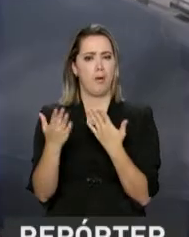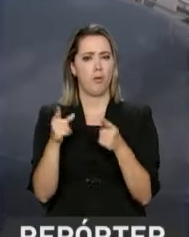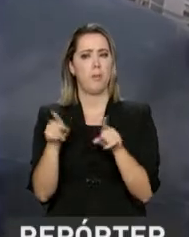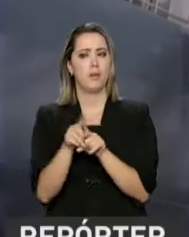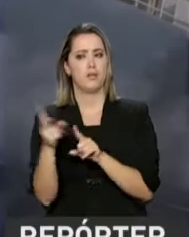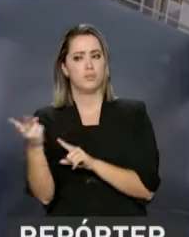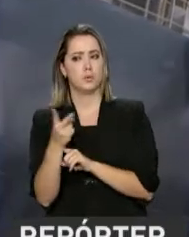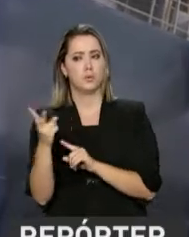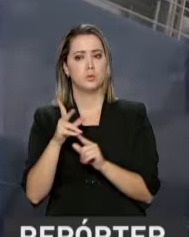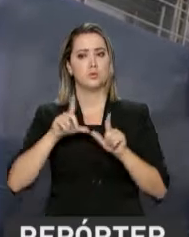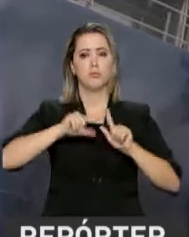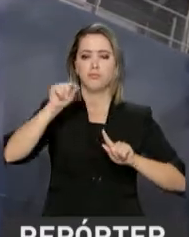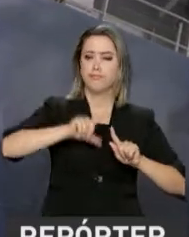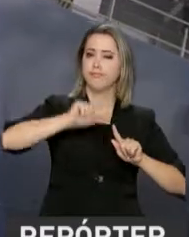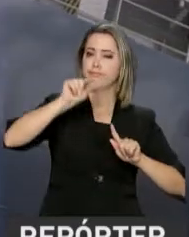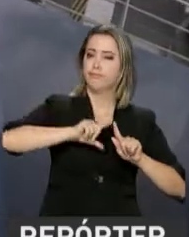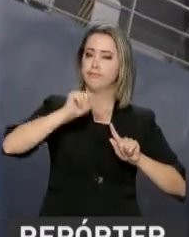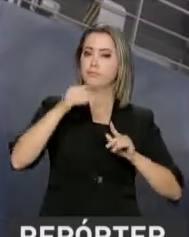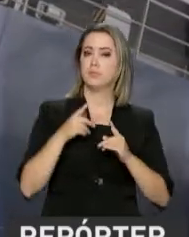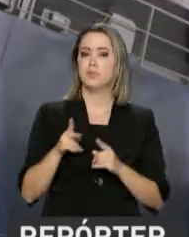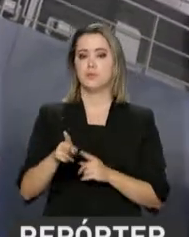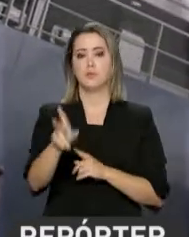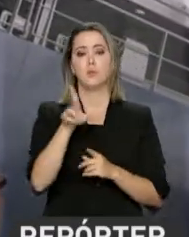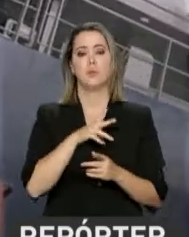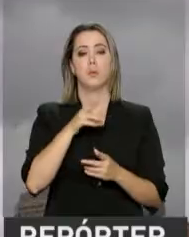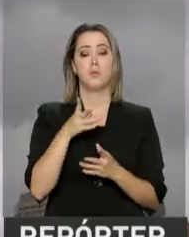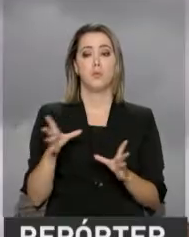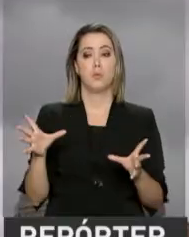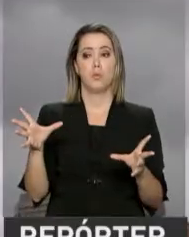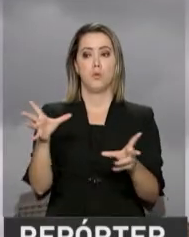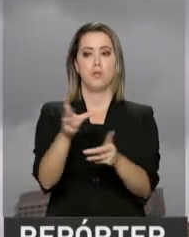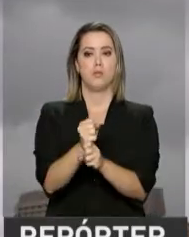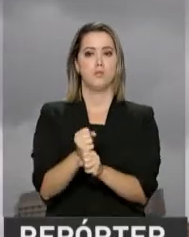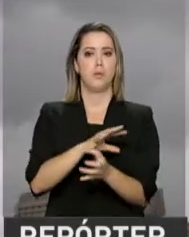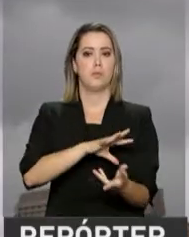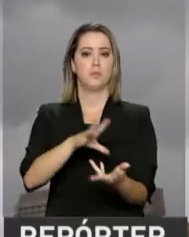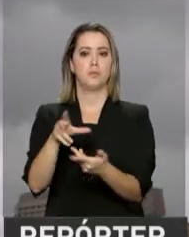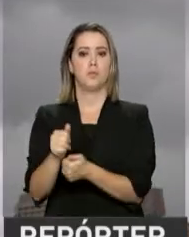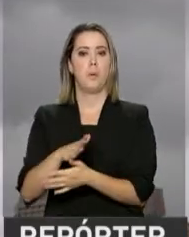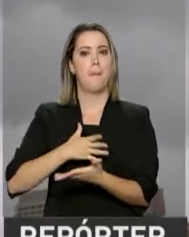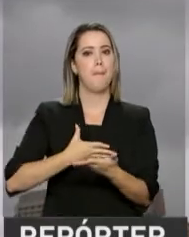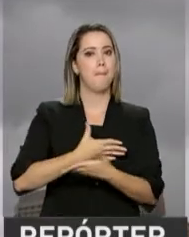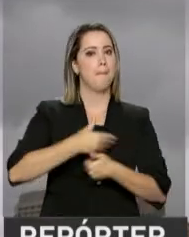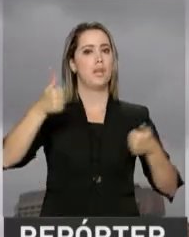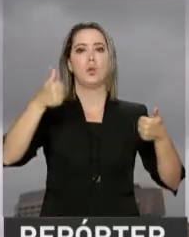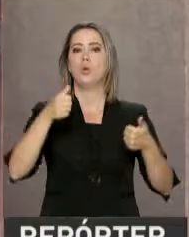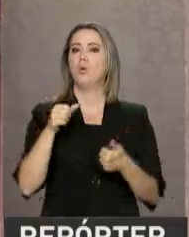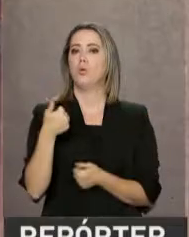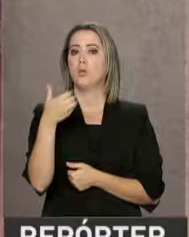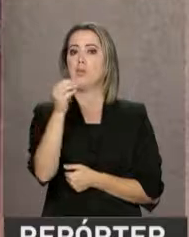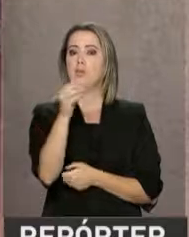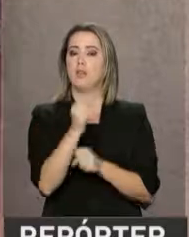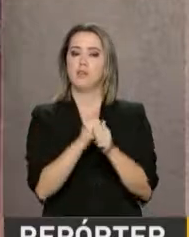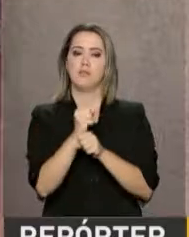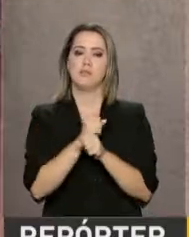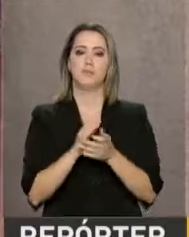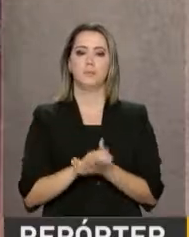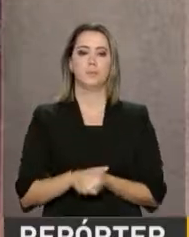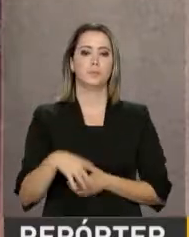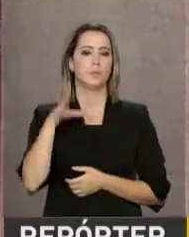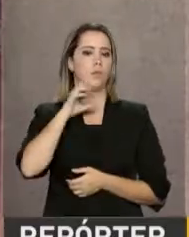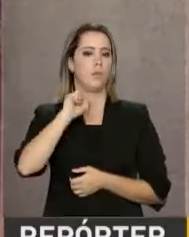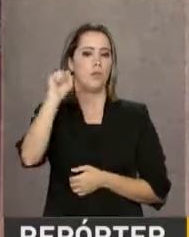superávits o resultado das contas externas de abril foi o melhor dos últimos dez anos em abril o investimento